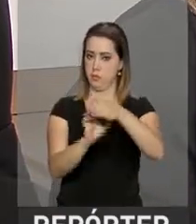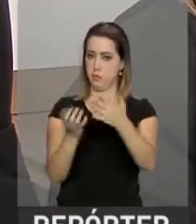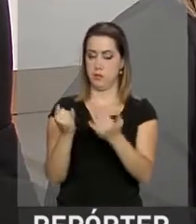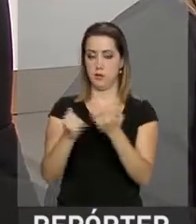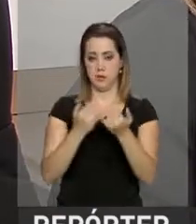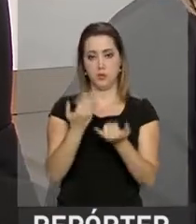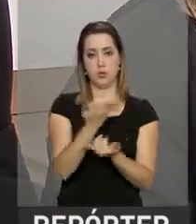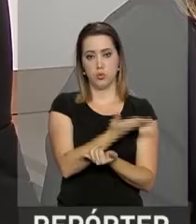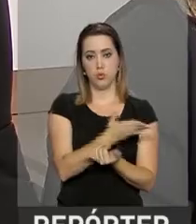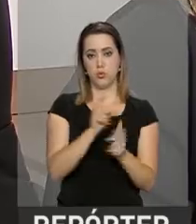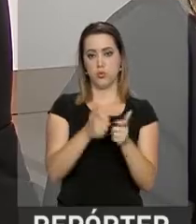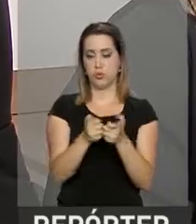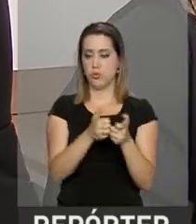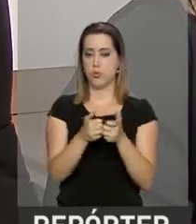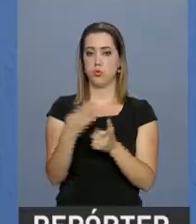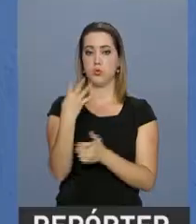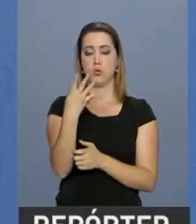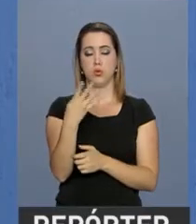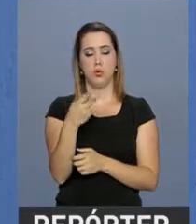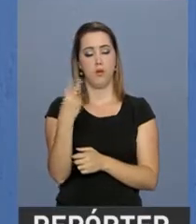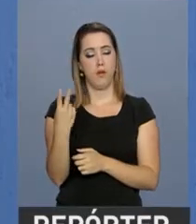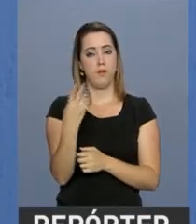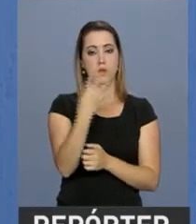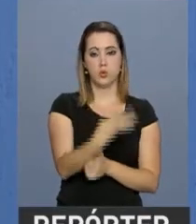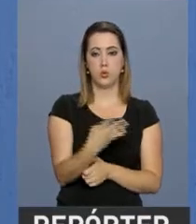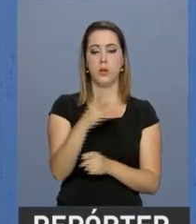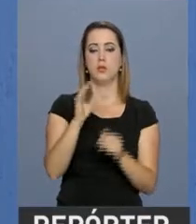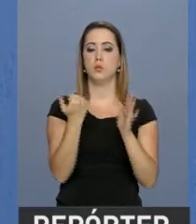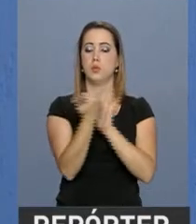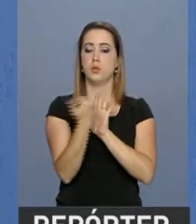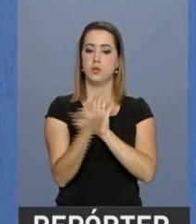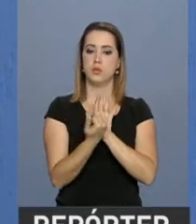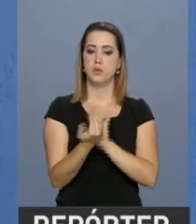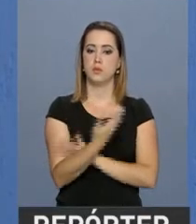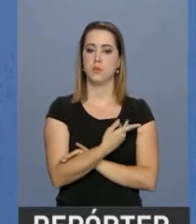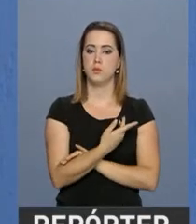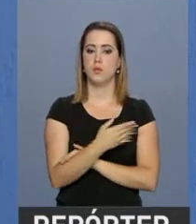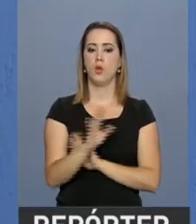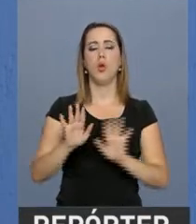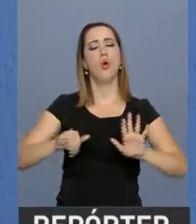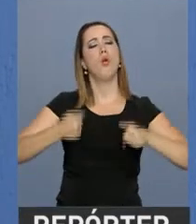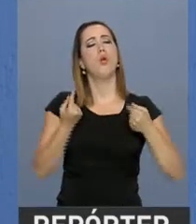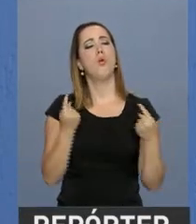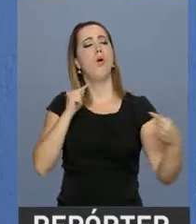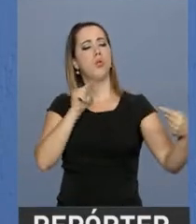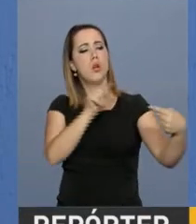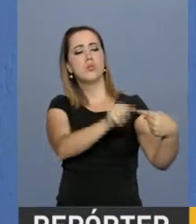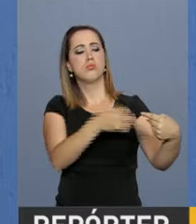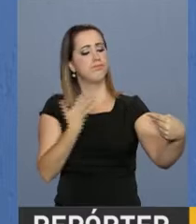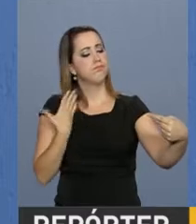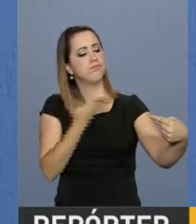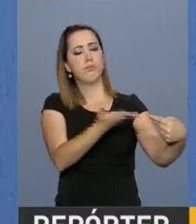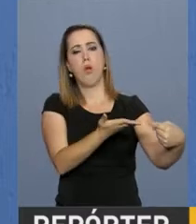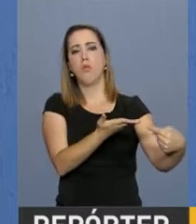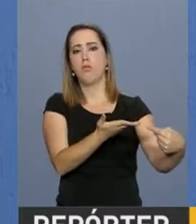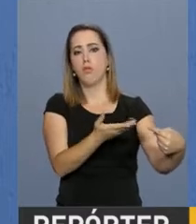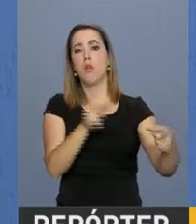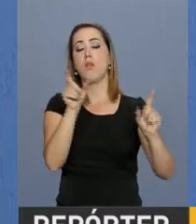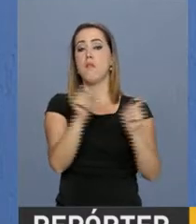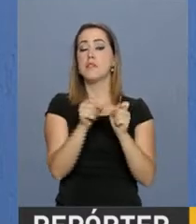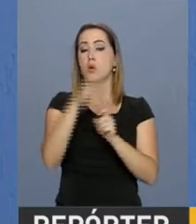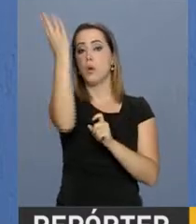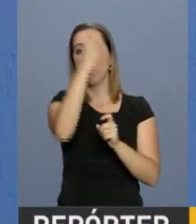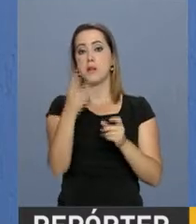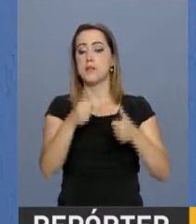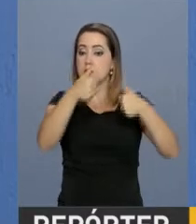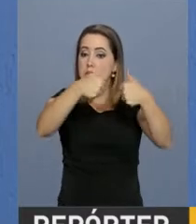para 24 projetos o que o nosso foco com essa convocatória é fazer com que o brasil tenha uma presença econômica ea fazer o